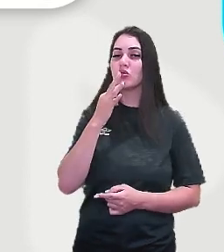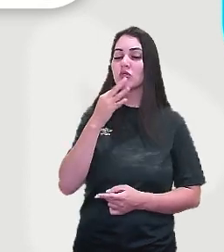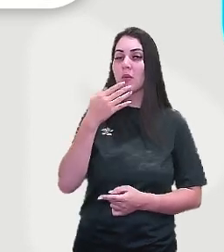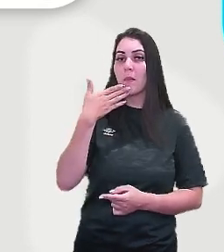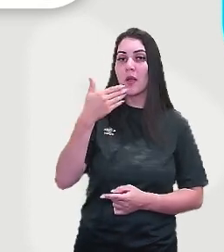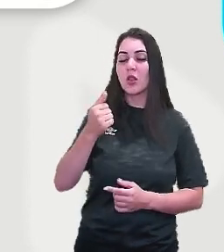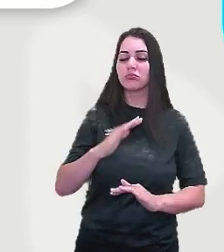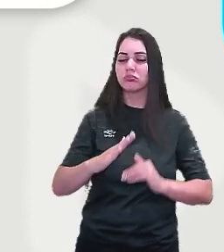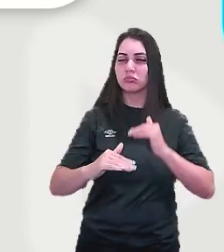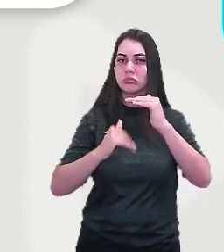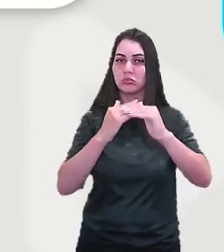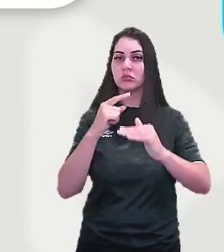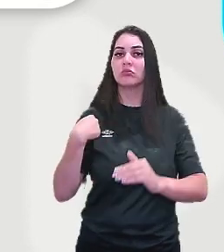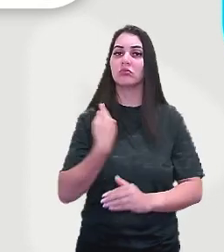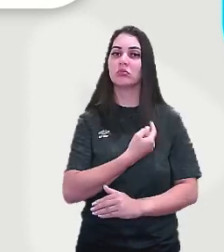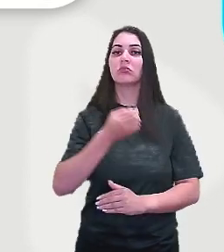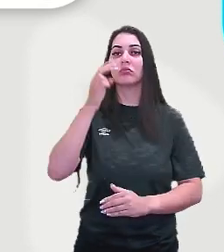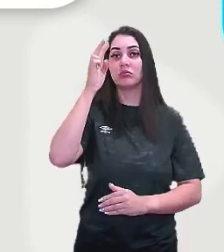nossa história.